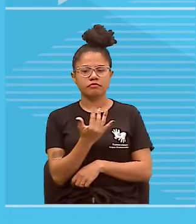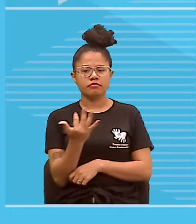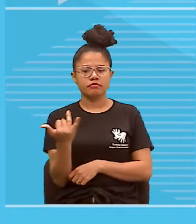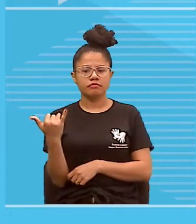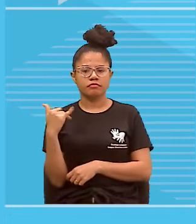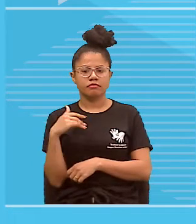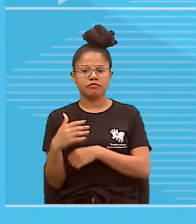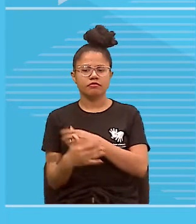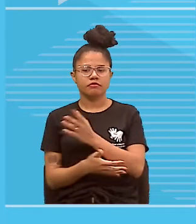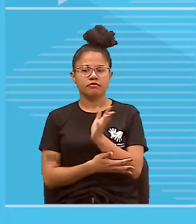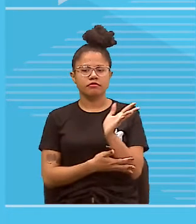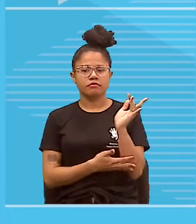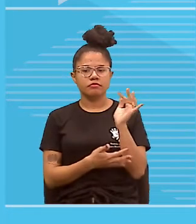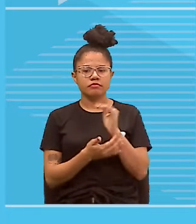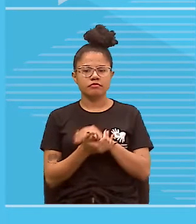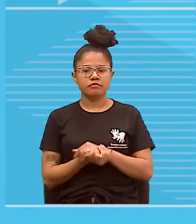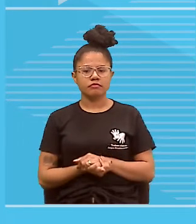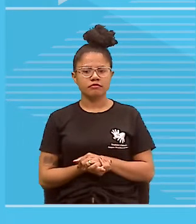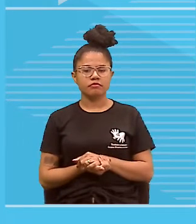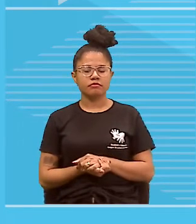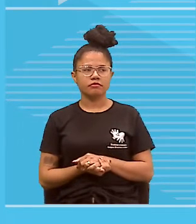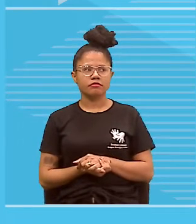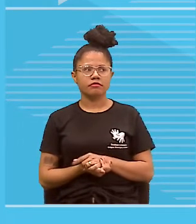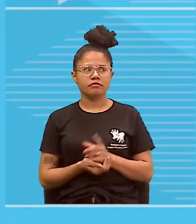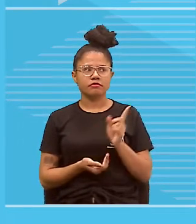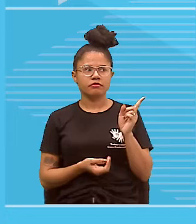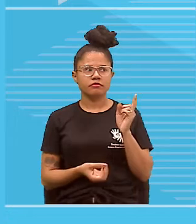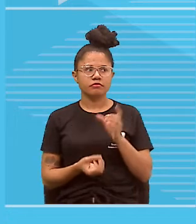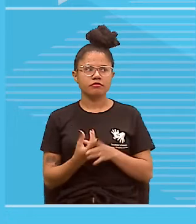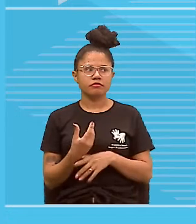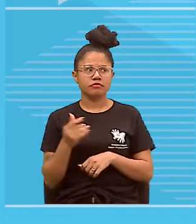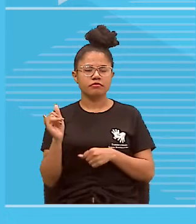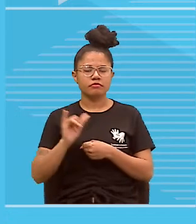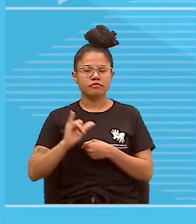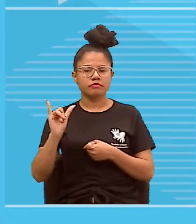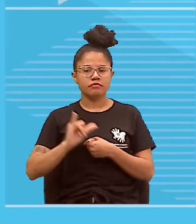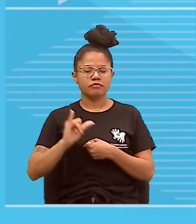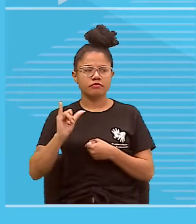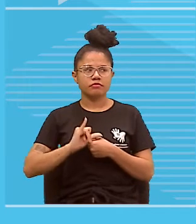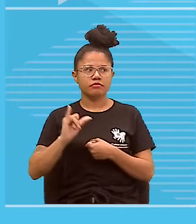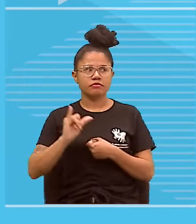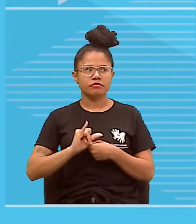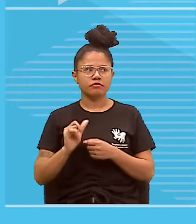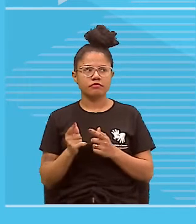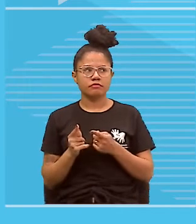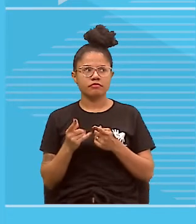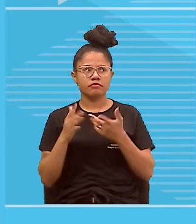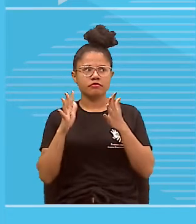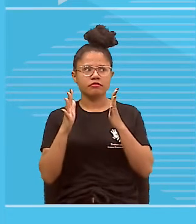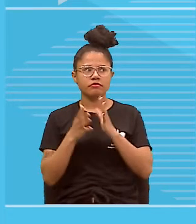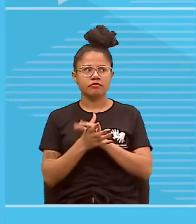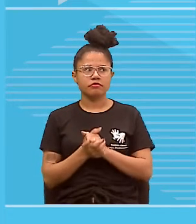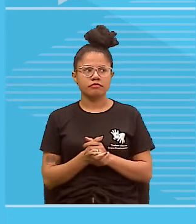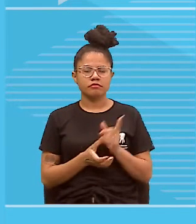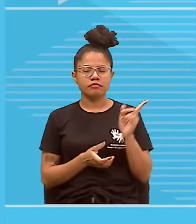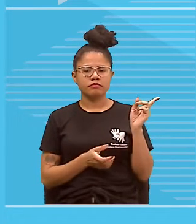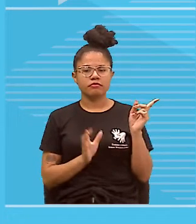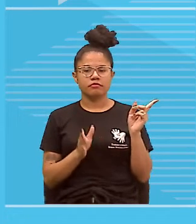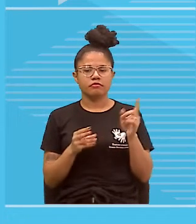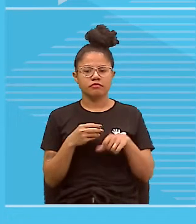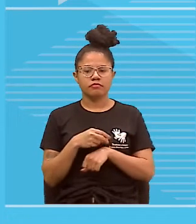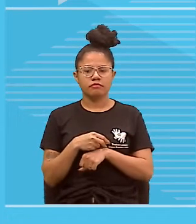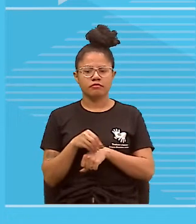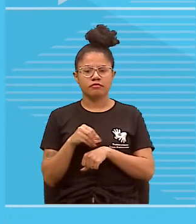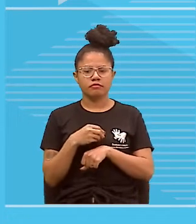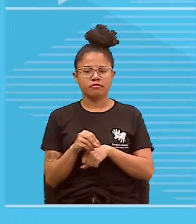angiospermas a formação do petróleo do gás ou seja dos combustíveis fósseis que se formaram por milhões de anos